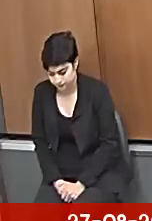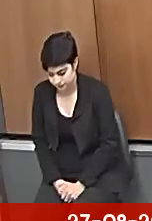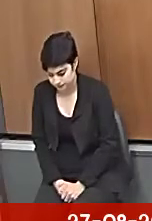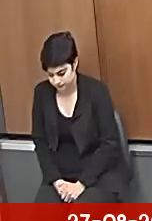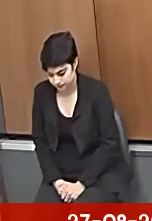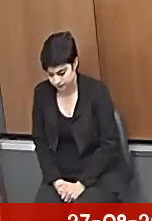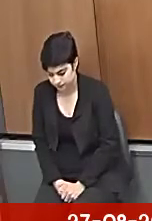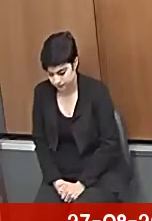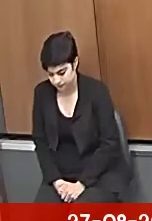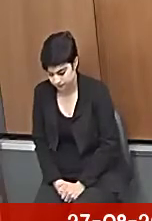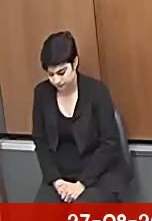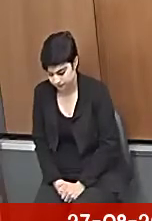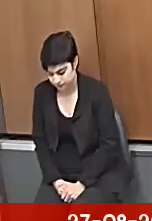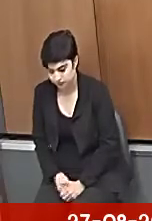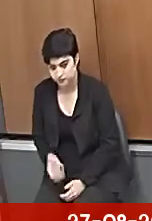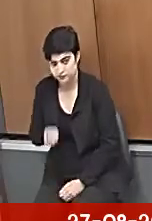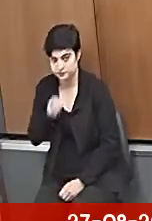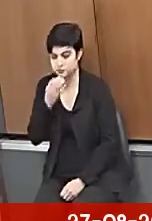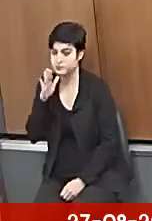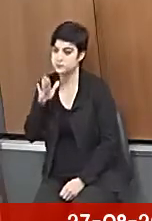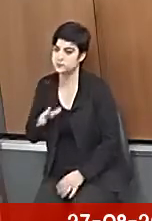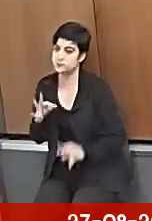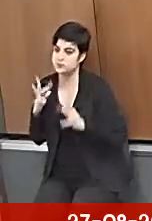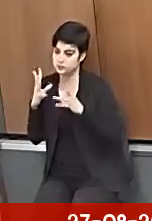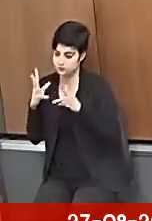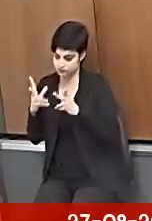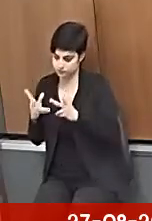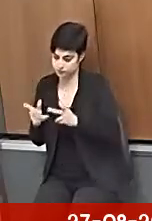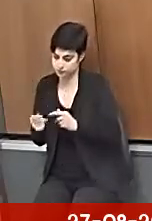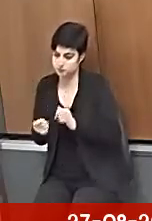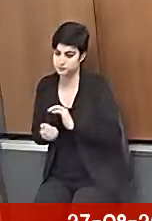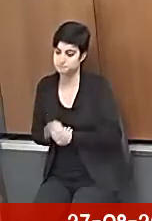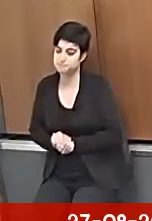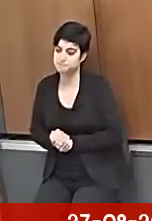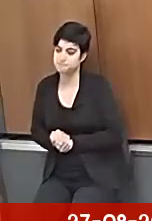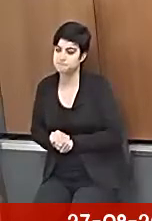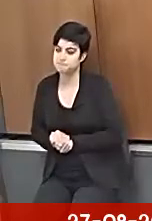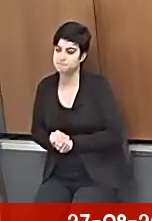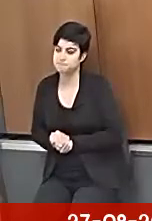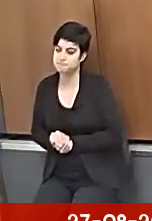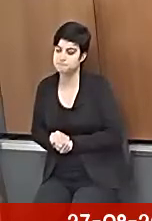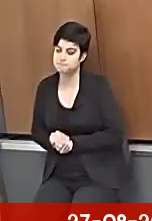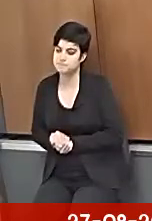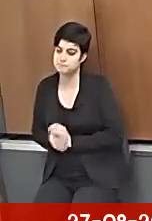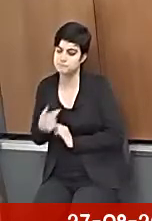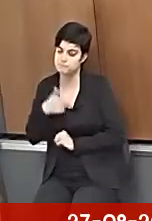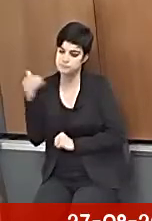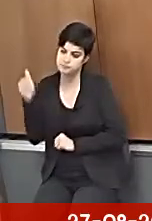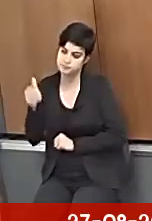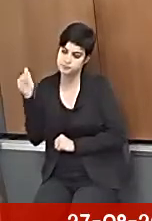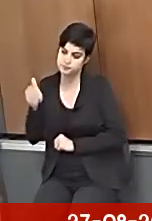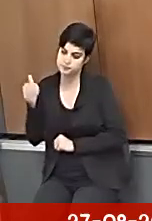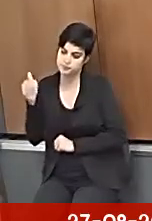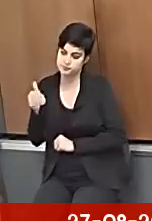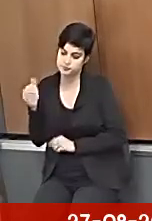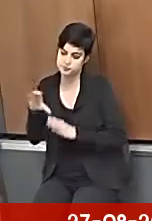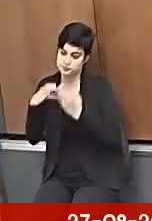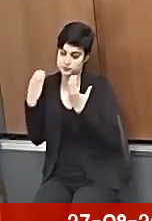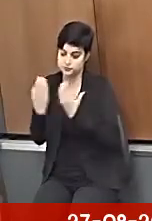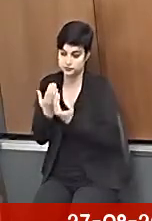som boa tarde a todos ea todas botado é eu frequento mineirão desde